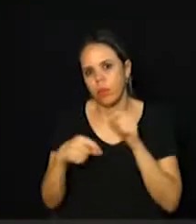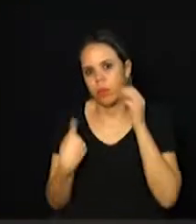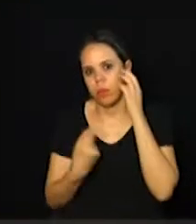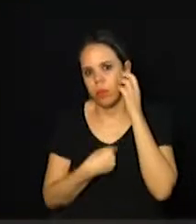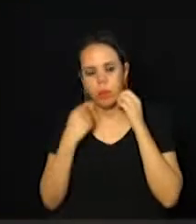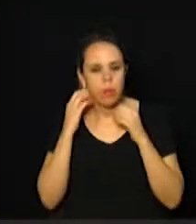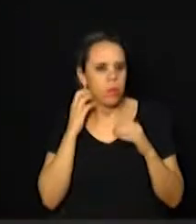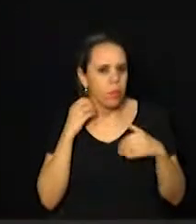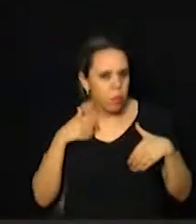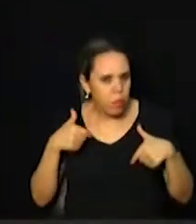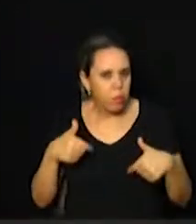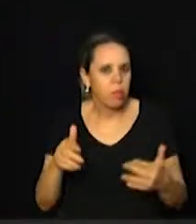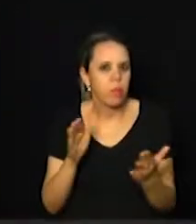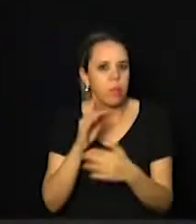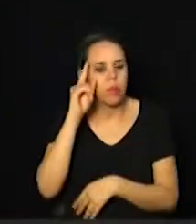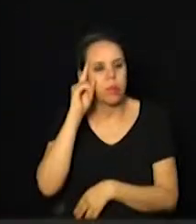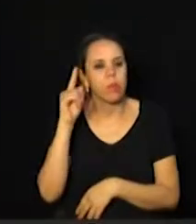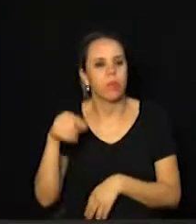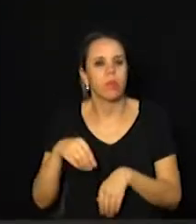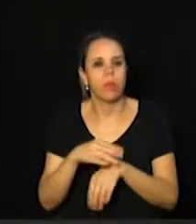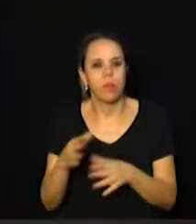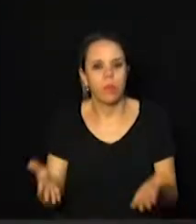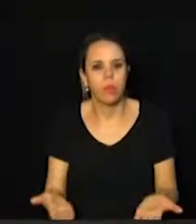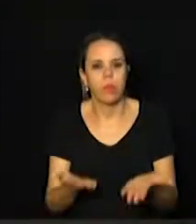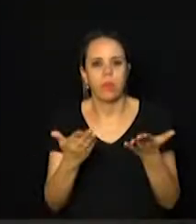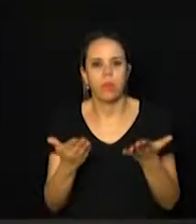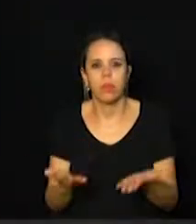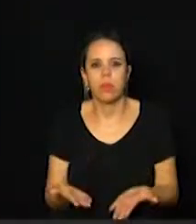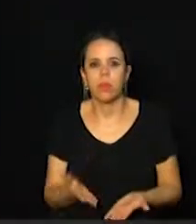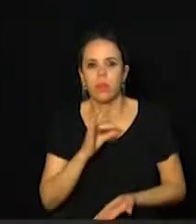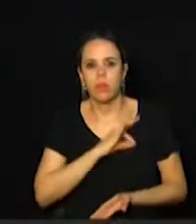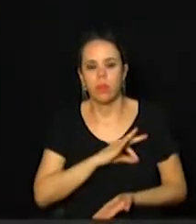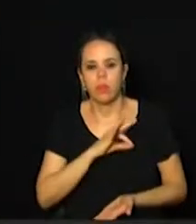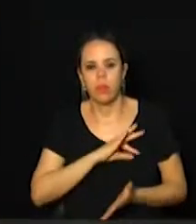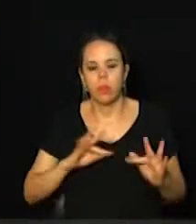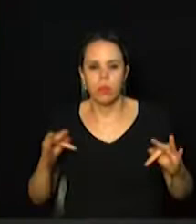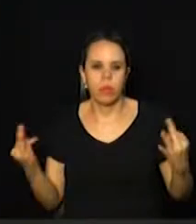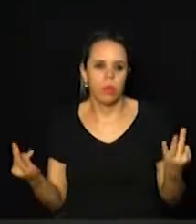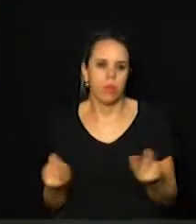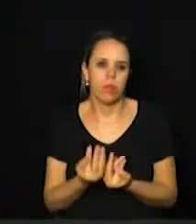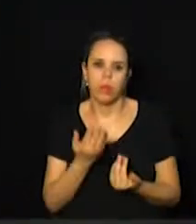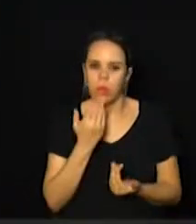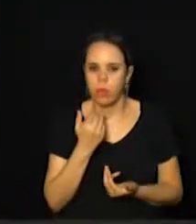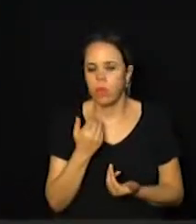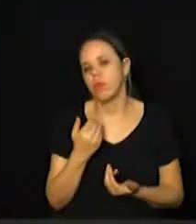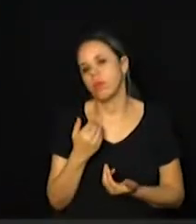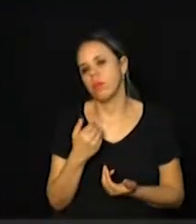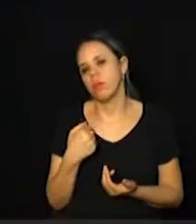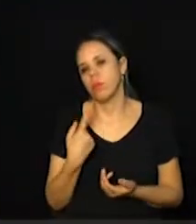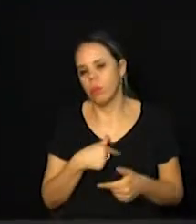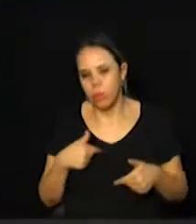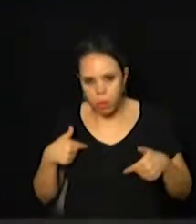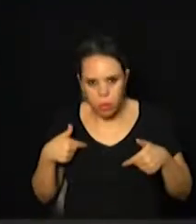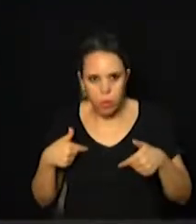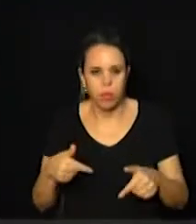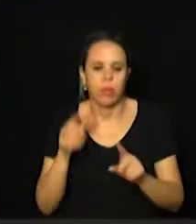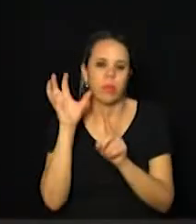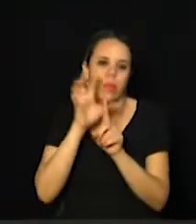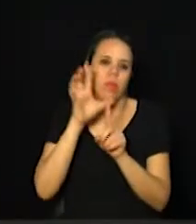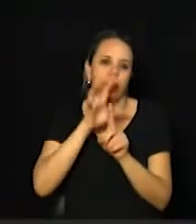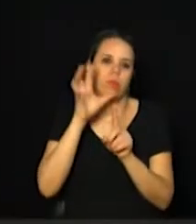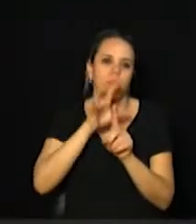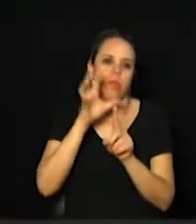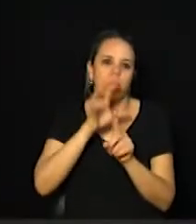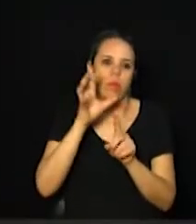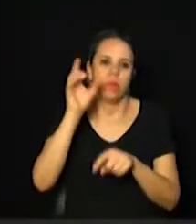nós enfrentamos dia a dia para poder levar o pão sagrado para nossa casa porque nós enfrentamos assédio